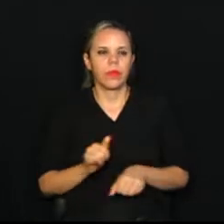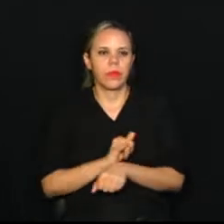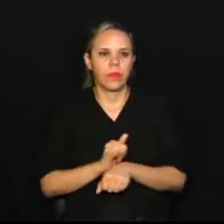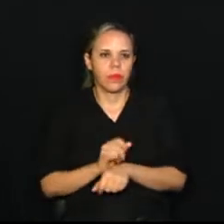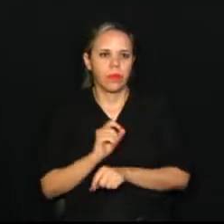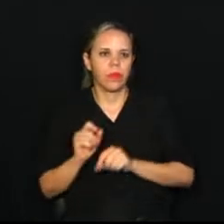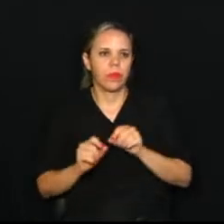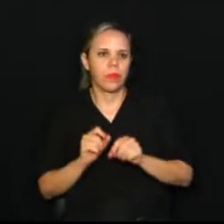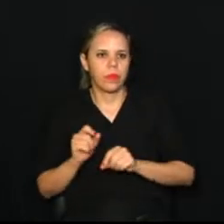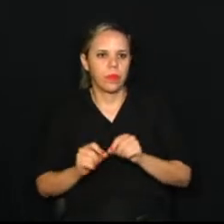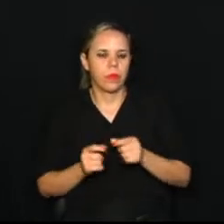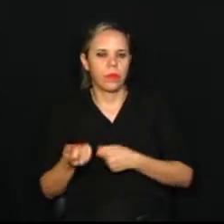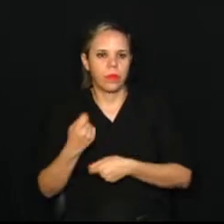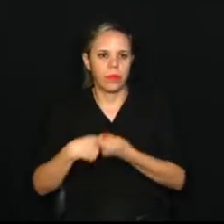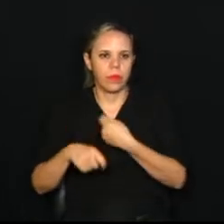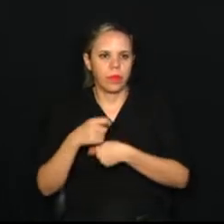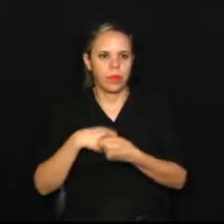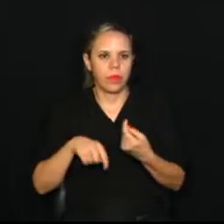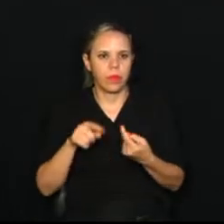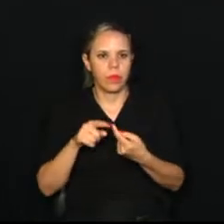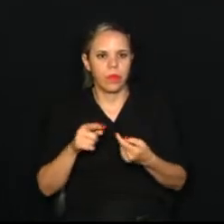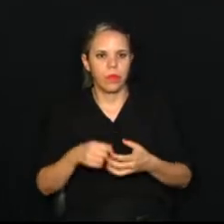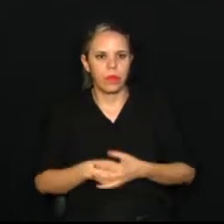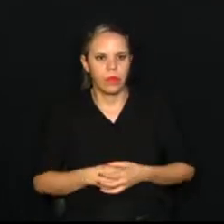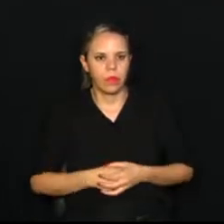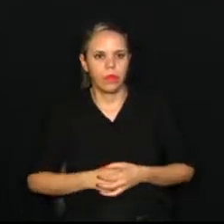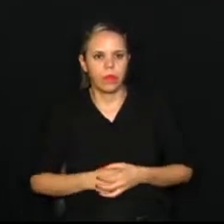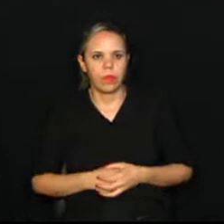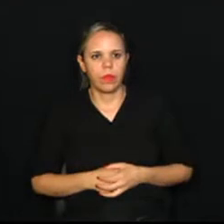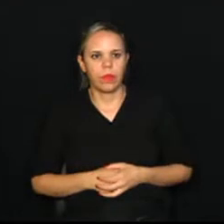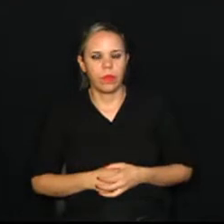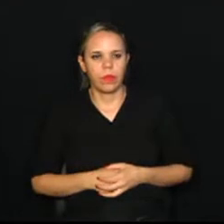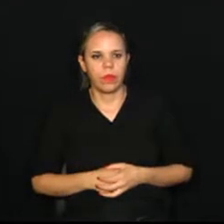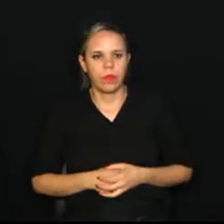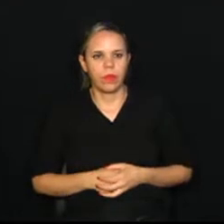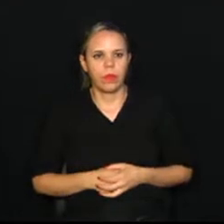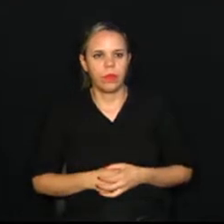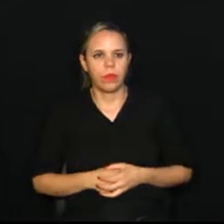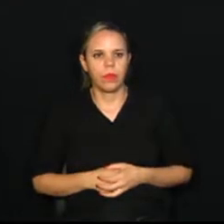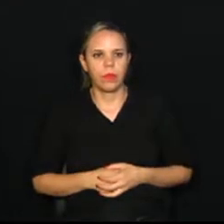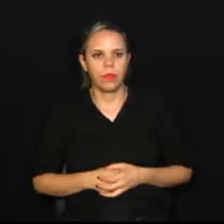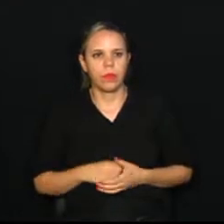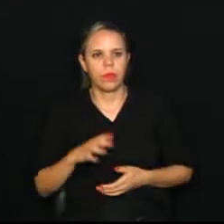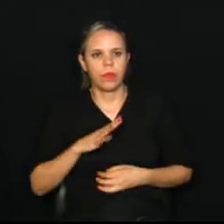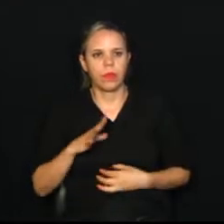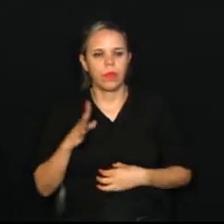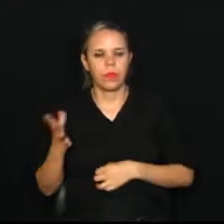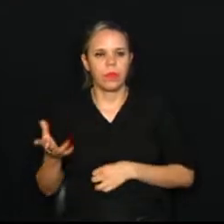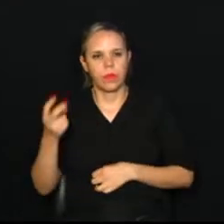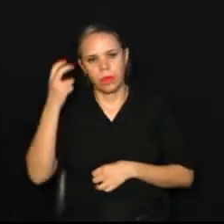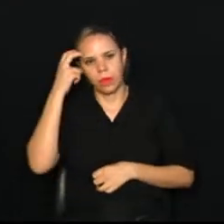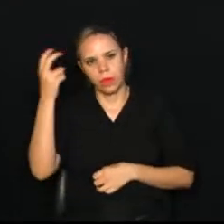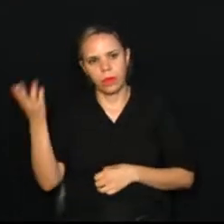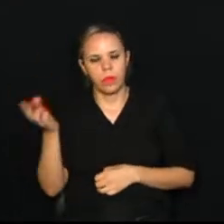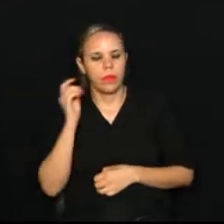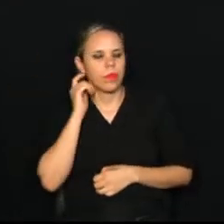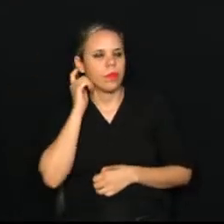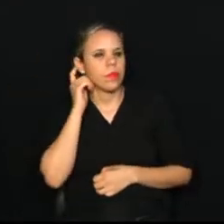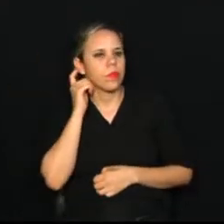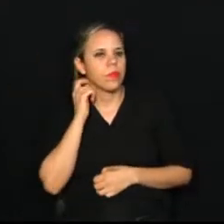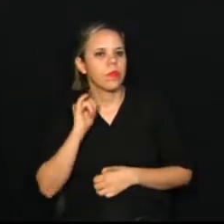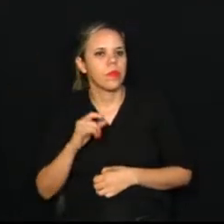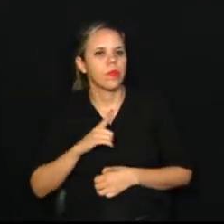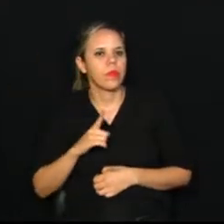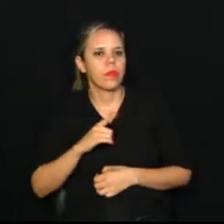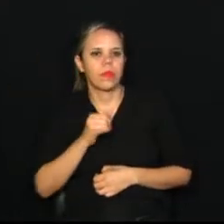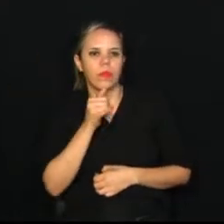que a administração direta e indireta se conecte a essa cidade inteligente. Bom, se a gente pegar,